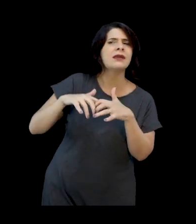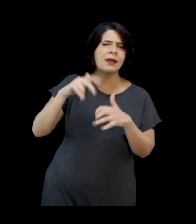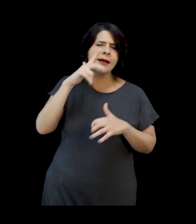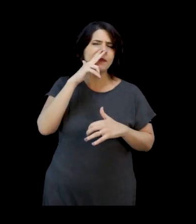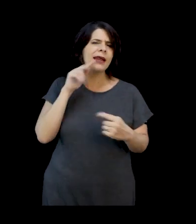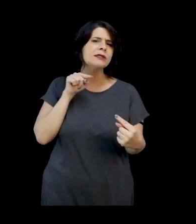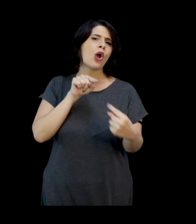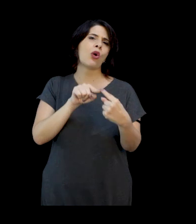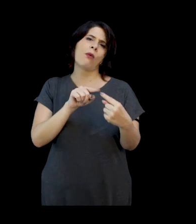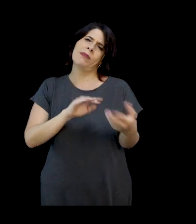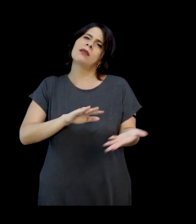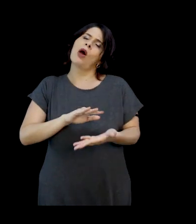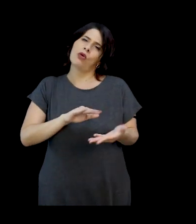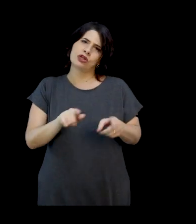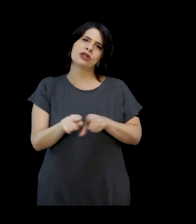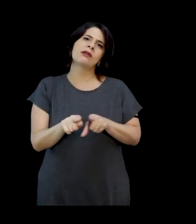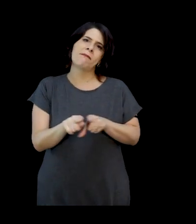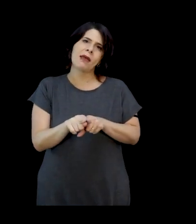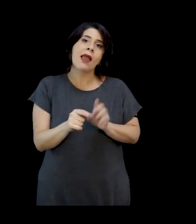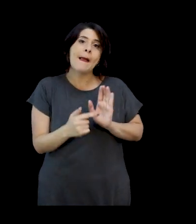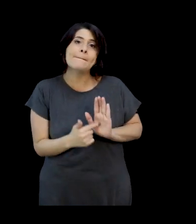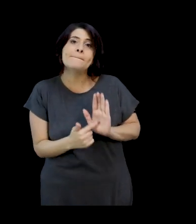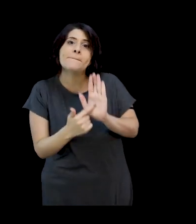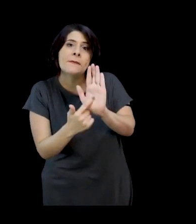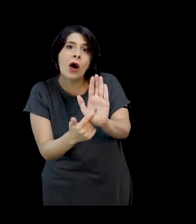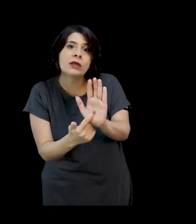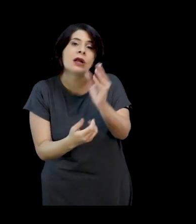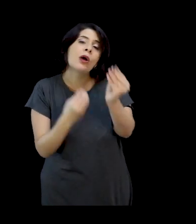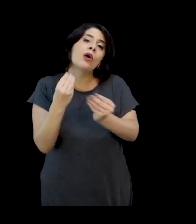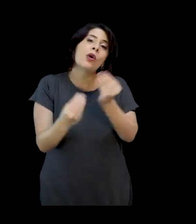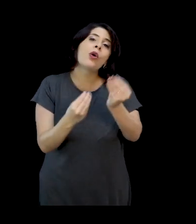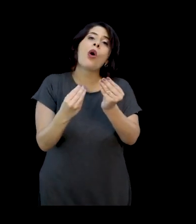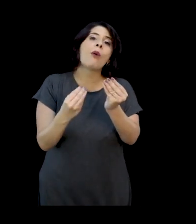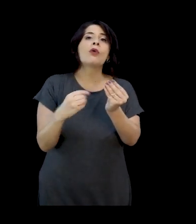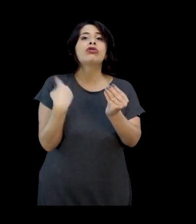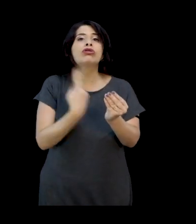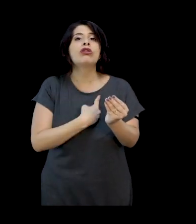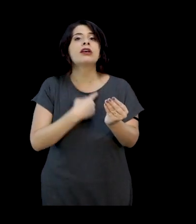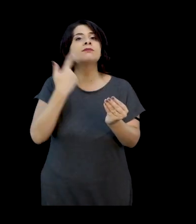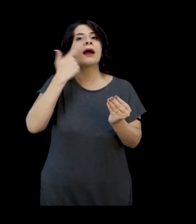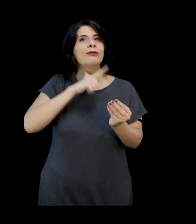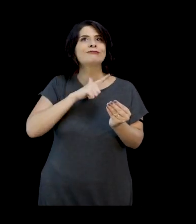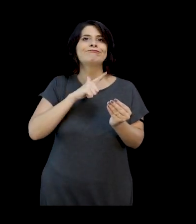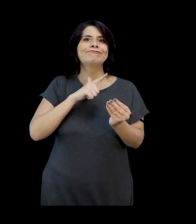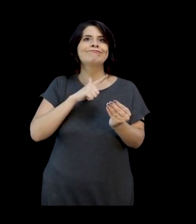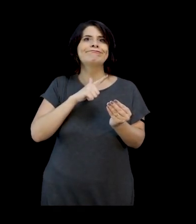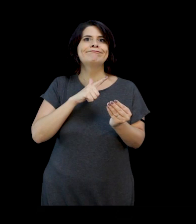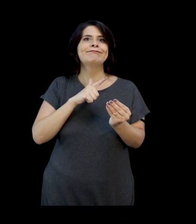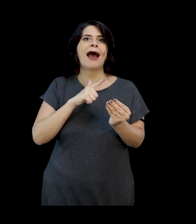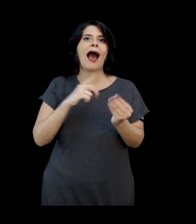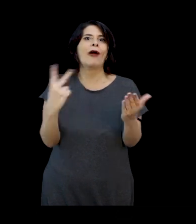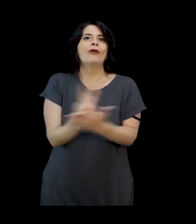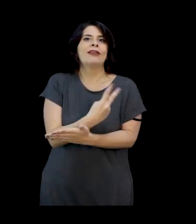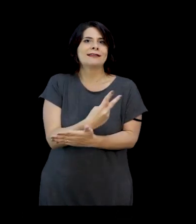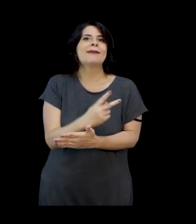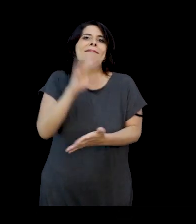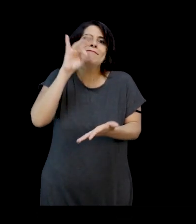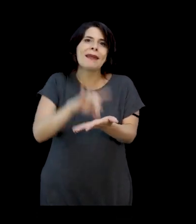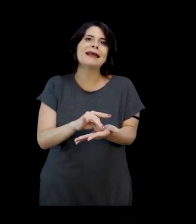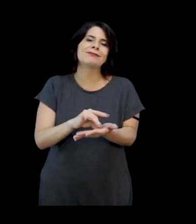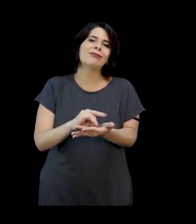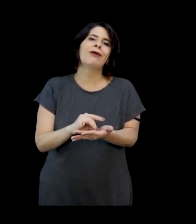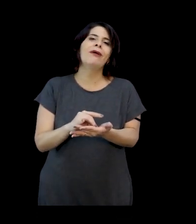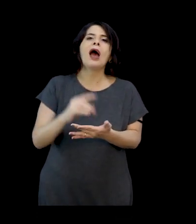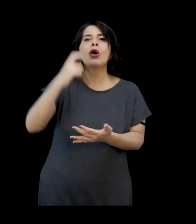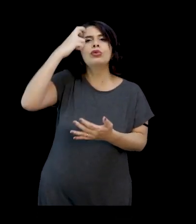que apontam para a realização a consumação dessa tragédia da cultura que a gente vive até